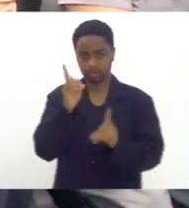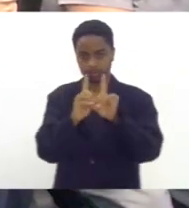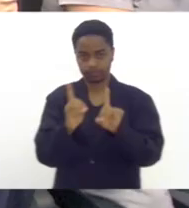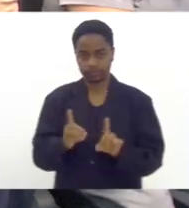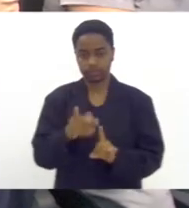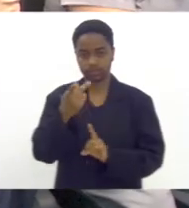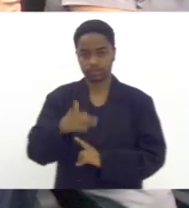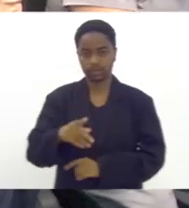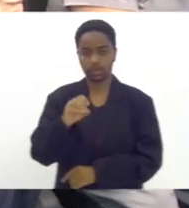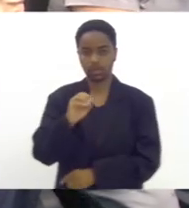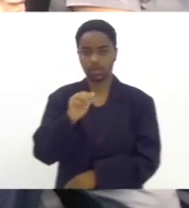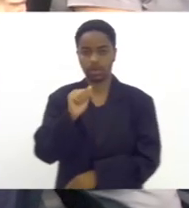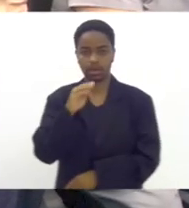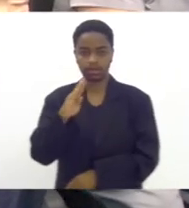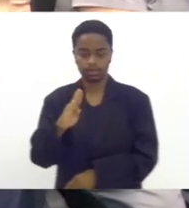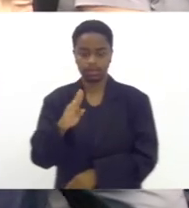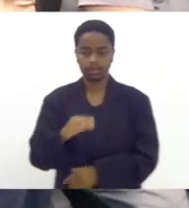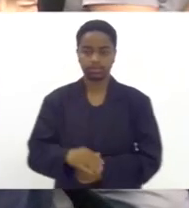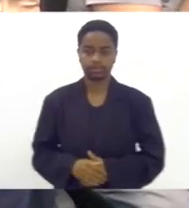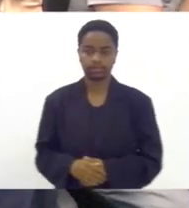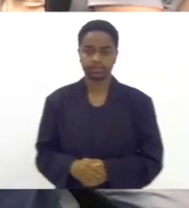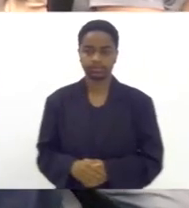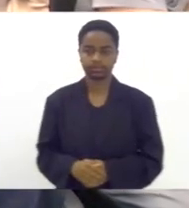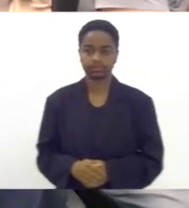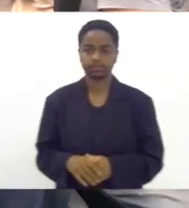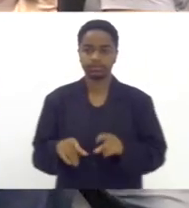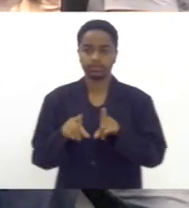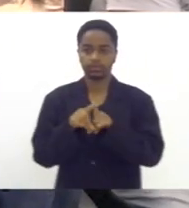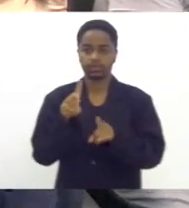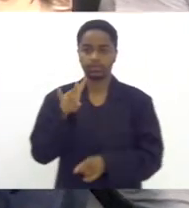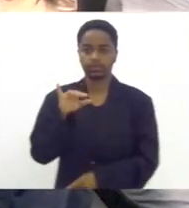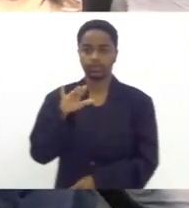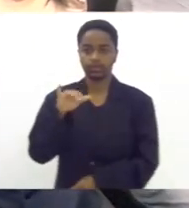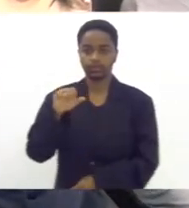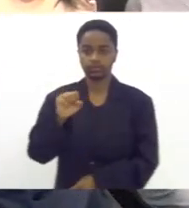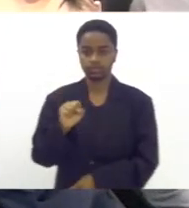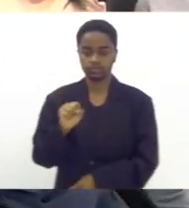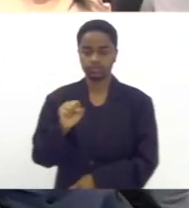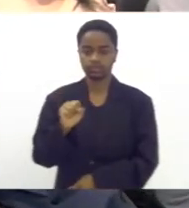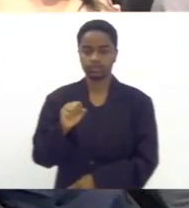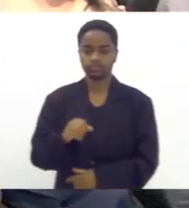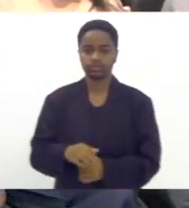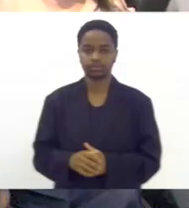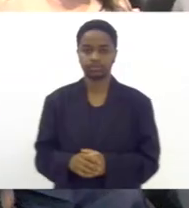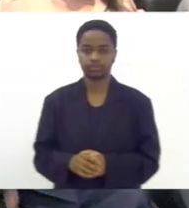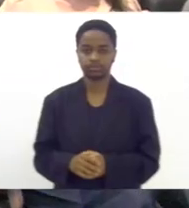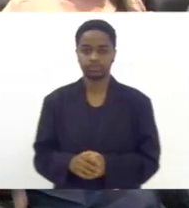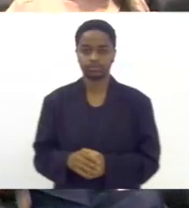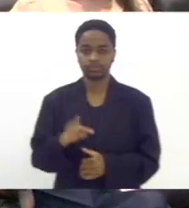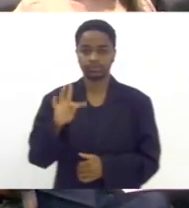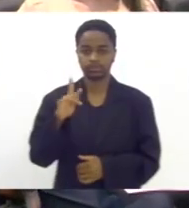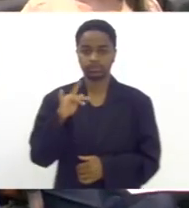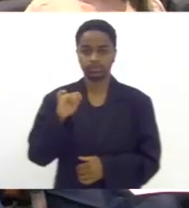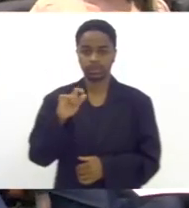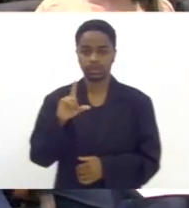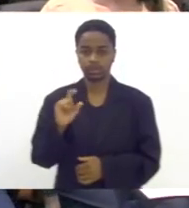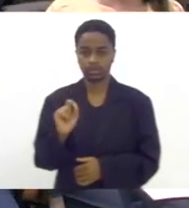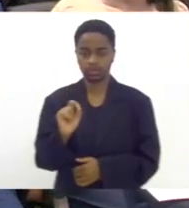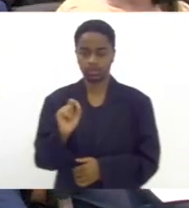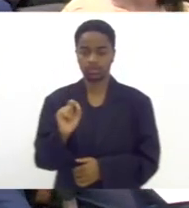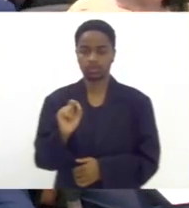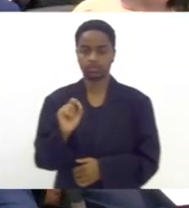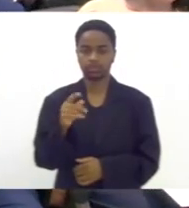da subsecretaria de cuidades especiais Vinícius Nascimento eh Thiago Loiola crespo da